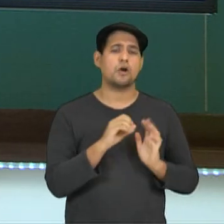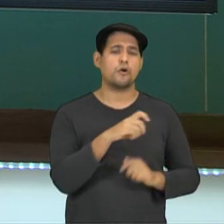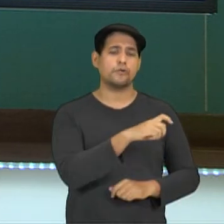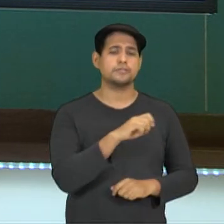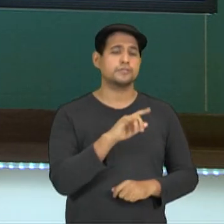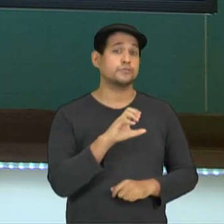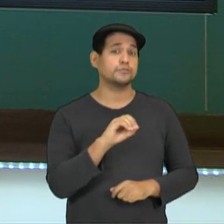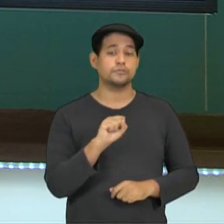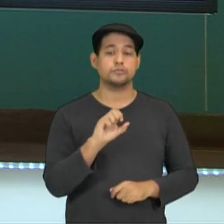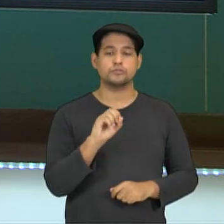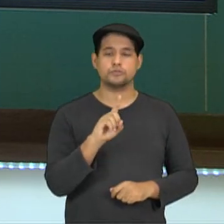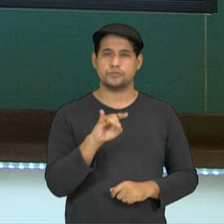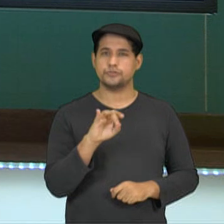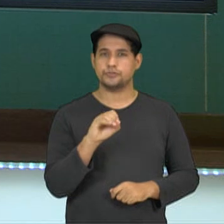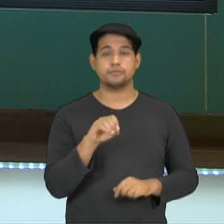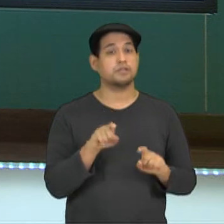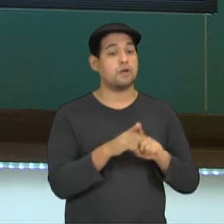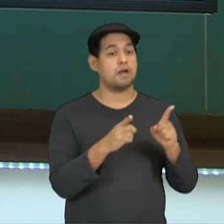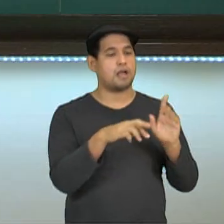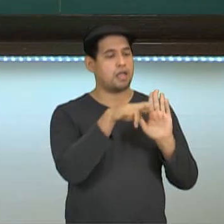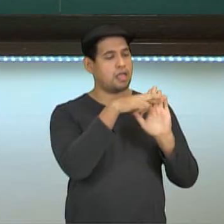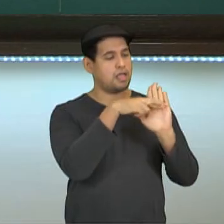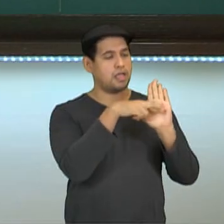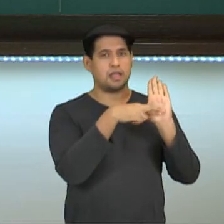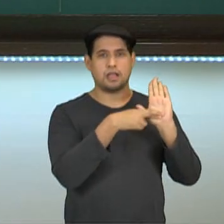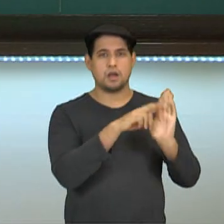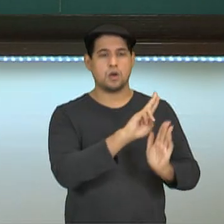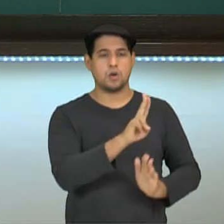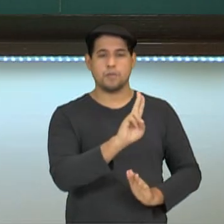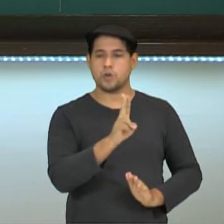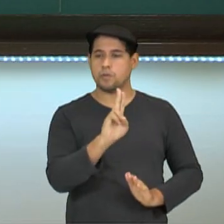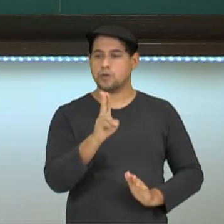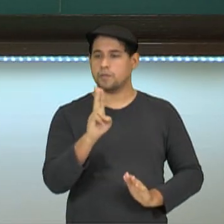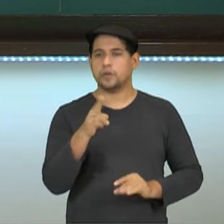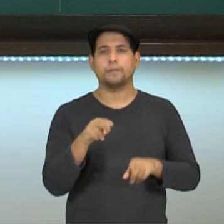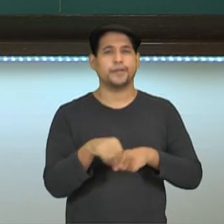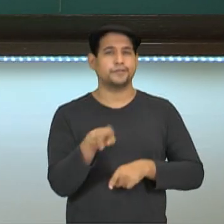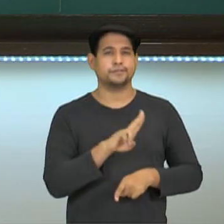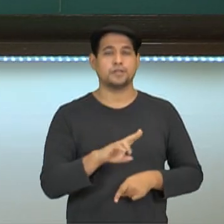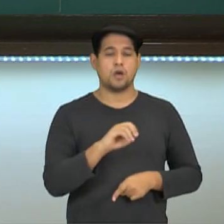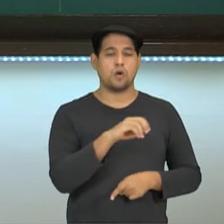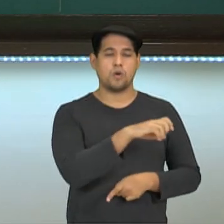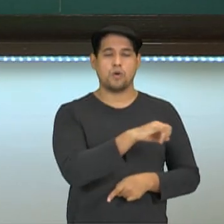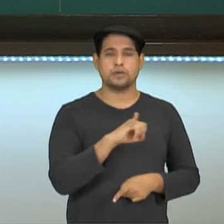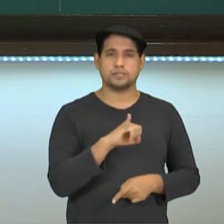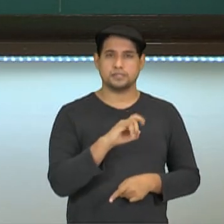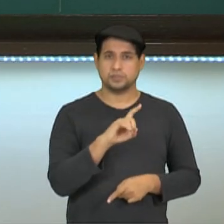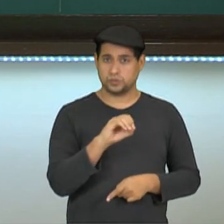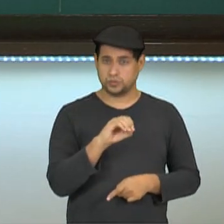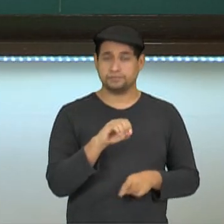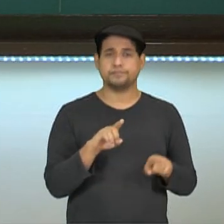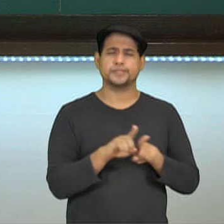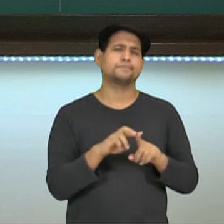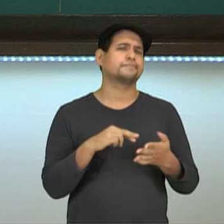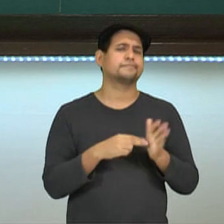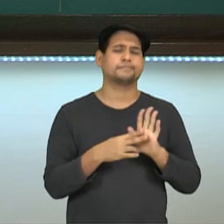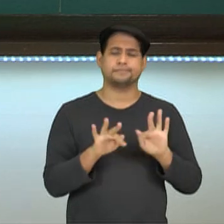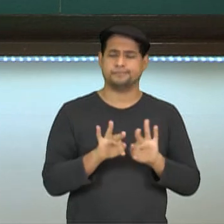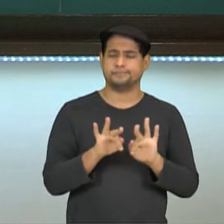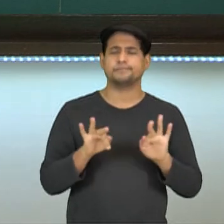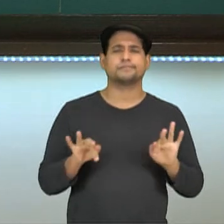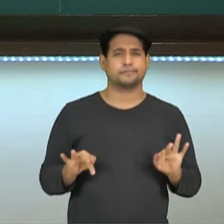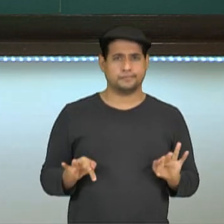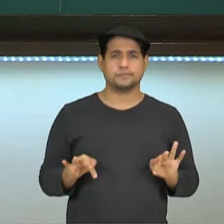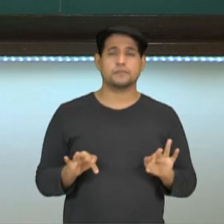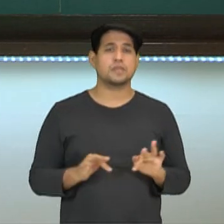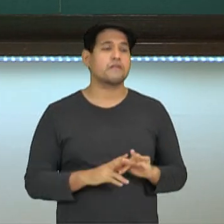de sódio. Então, a regra de nomenclatura para os óxidos que são iônicos é bem simples